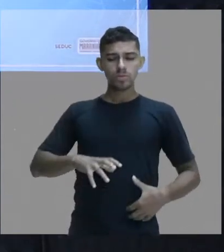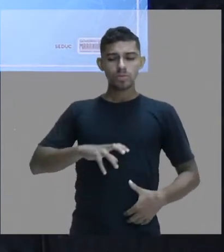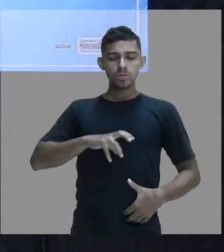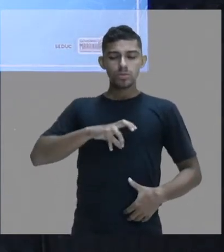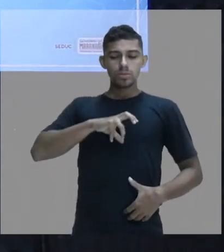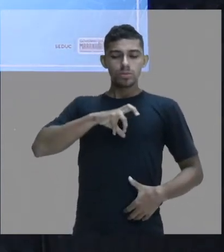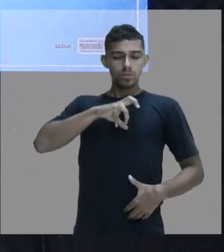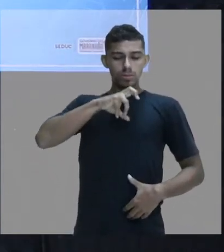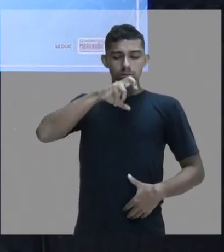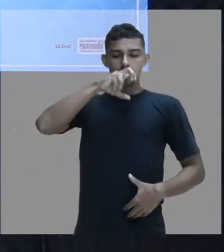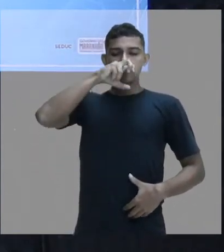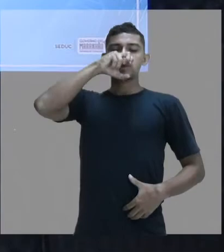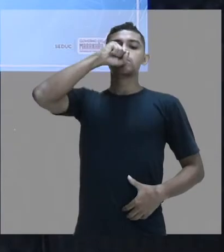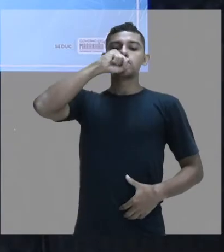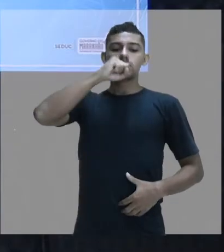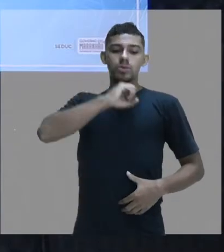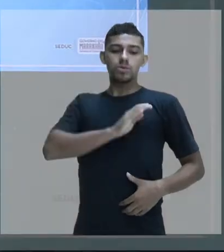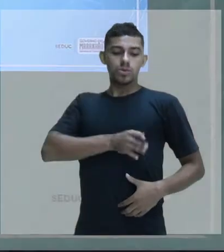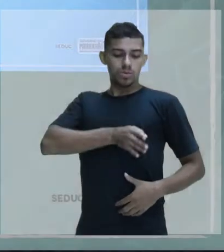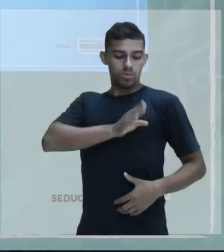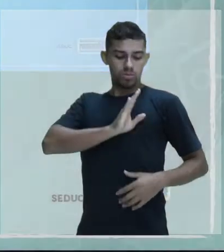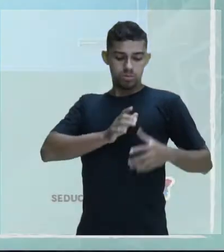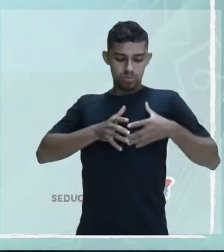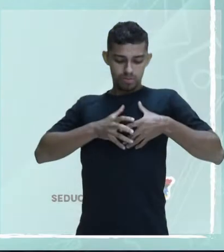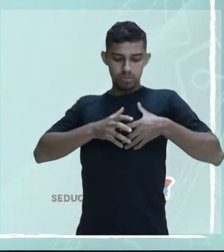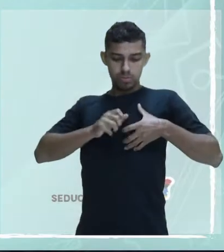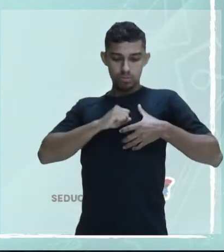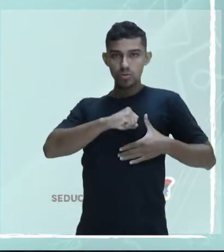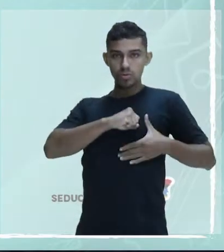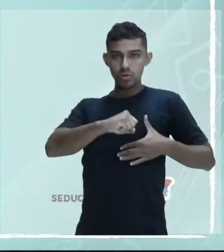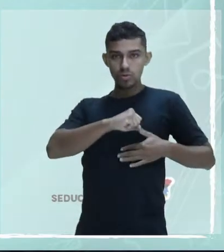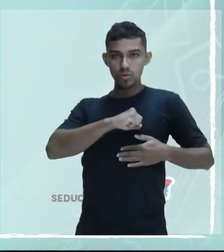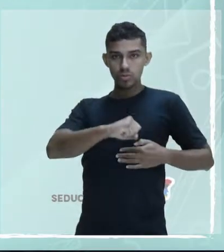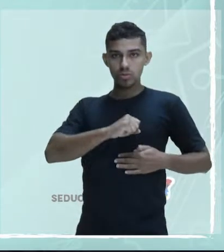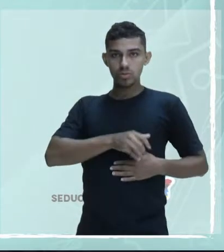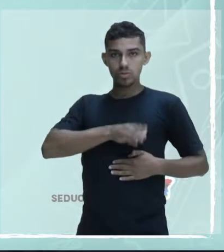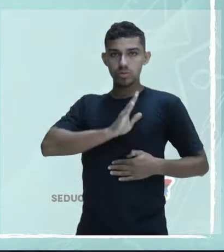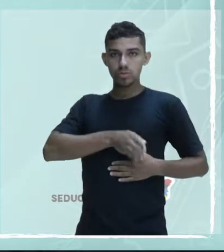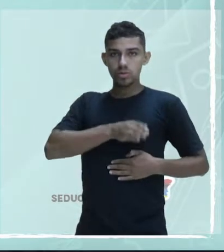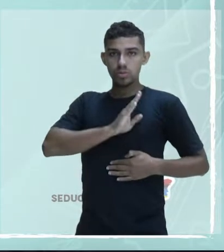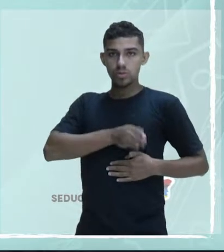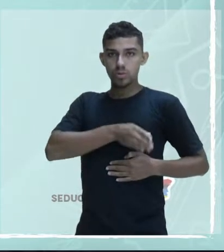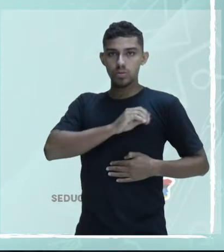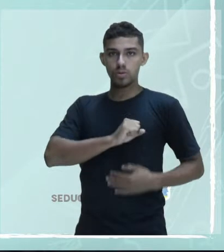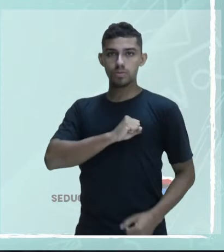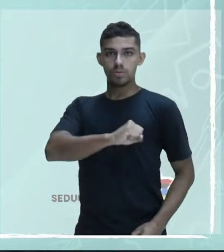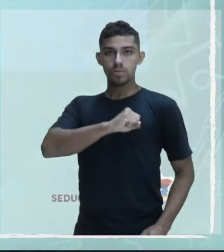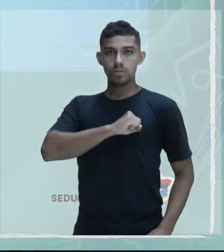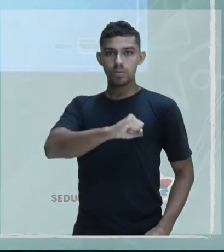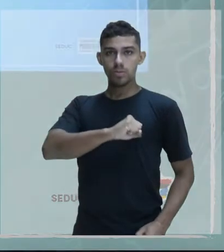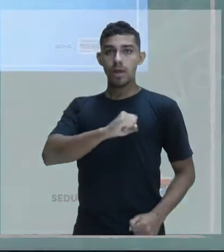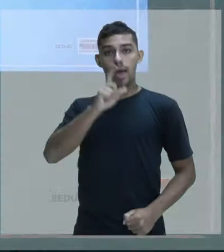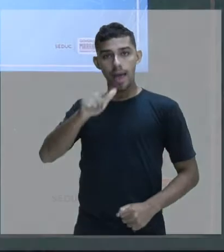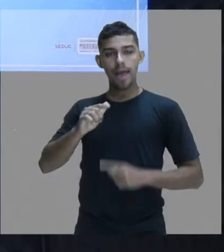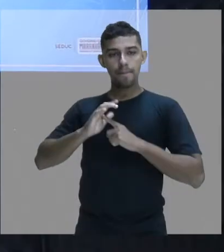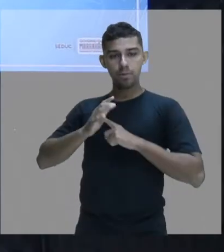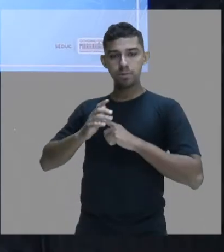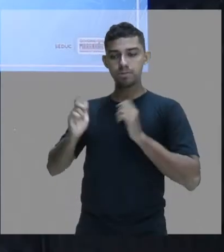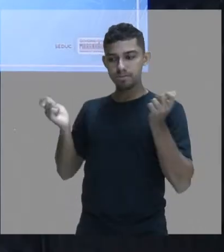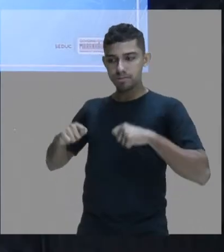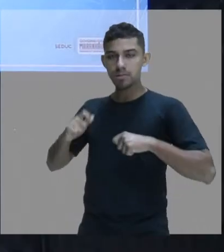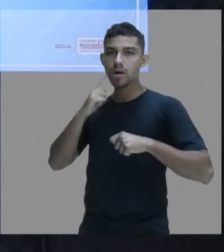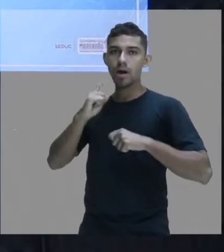O sistema é composto pelo coração, que é uma espécie de quê? De bomba. Ele que bombeia, ele que é o motor.